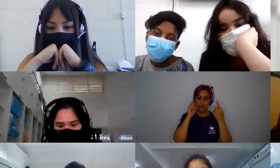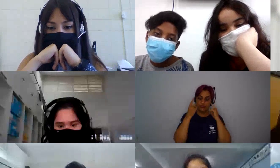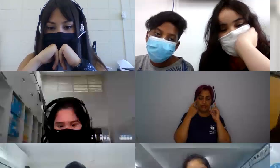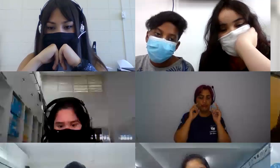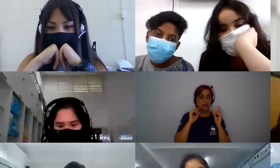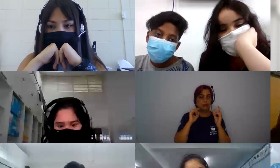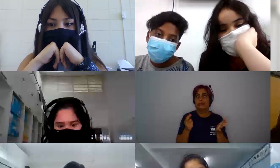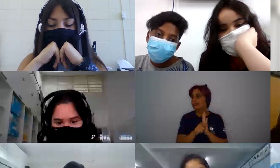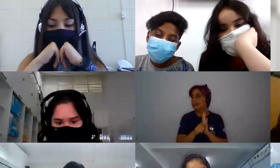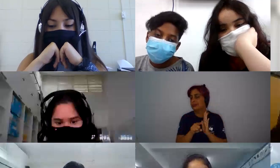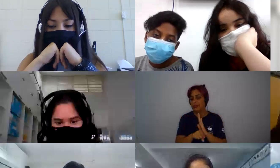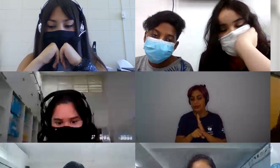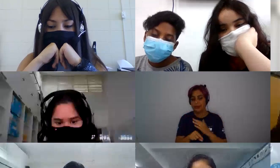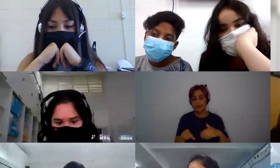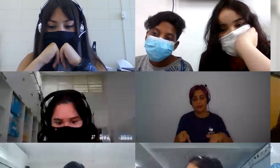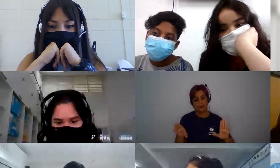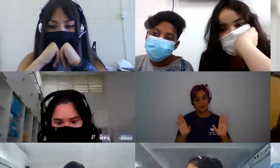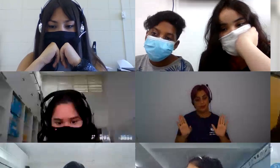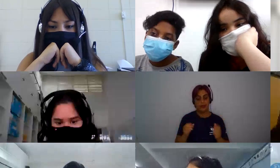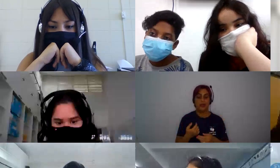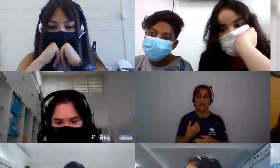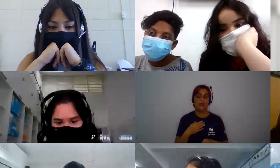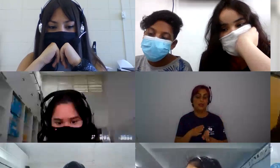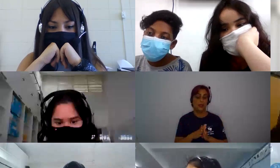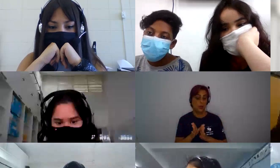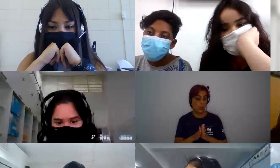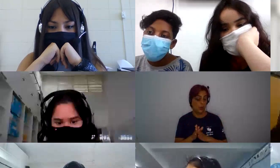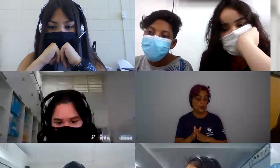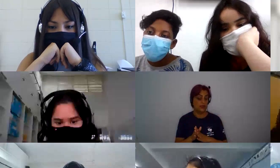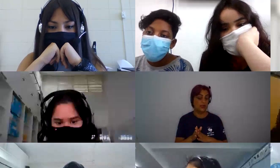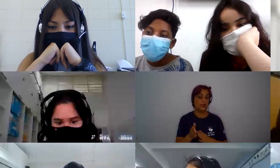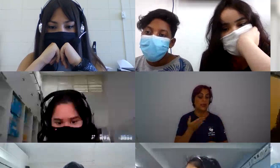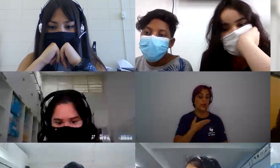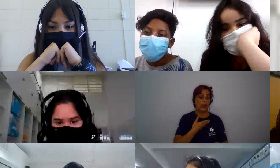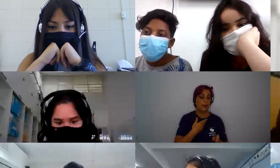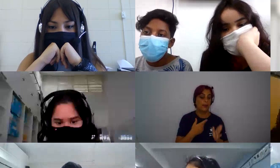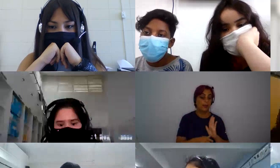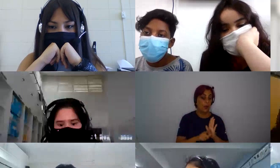pergunta. Mas eu aconselho que meus amigos, antes de